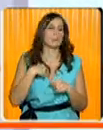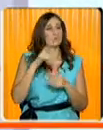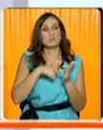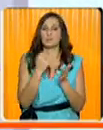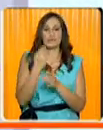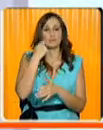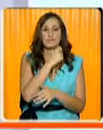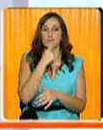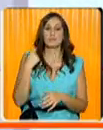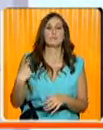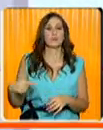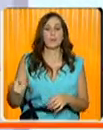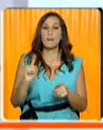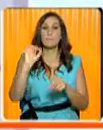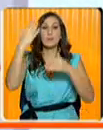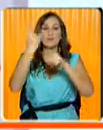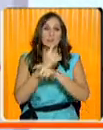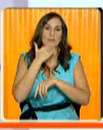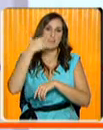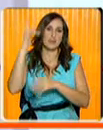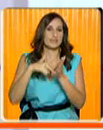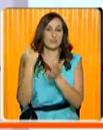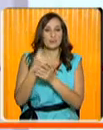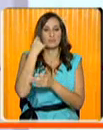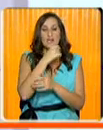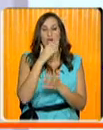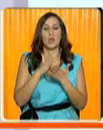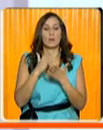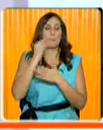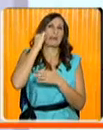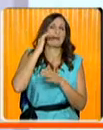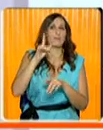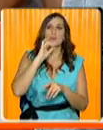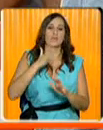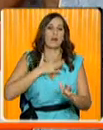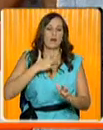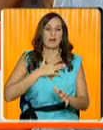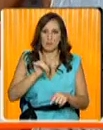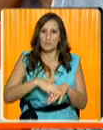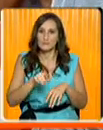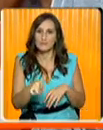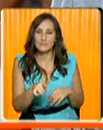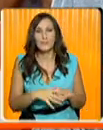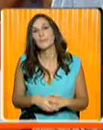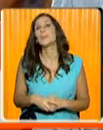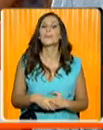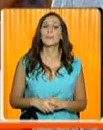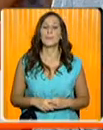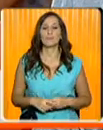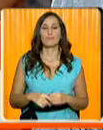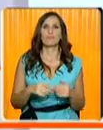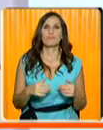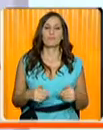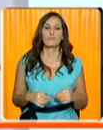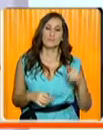os dias. Sempre? É a primeira coisa que faço de manhã. Porque não queres picar. Mas há uns que começam, sabes? Pois, acho que a